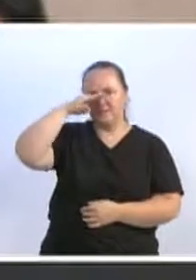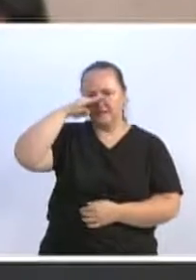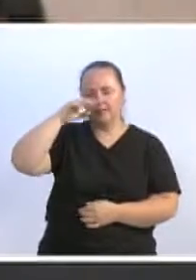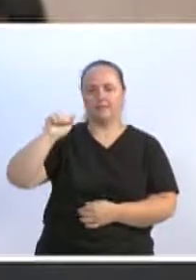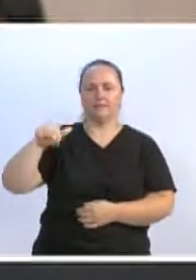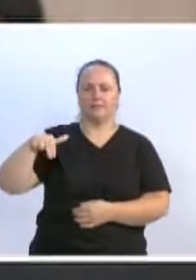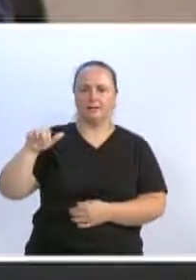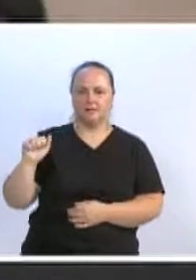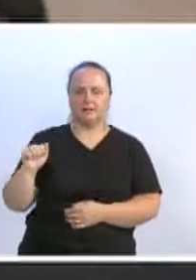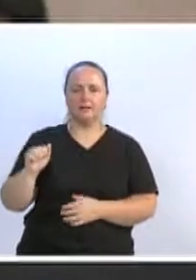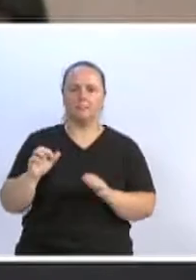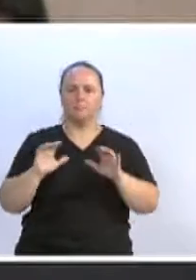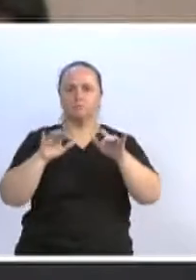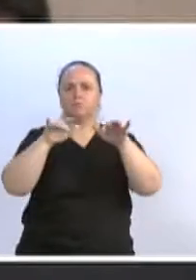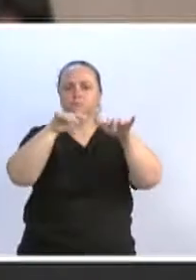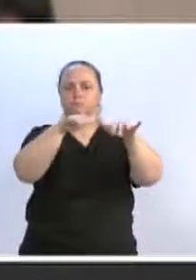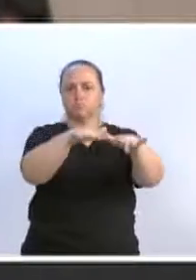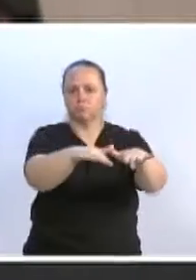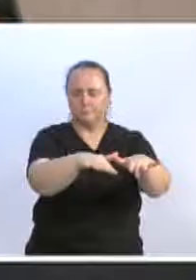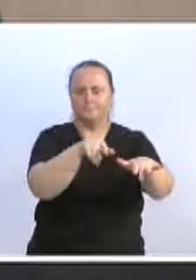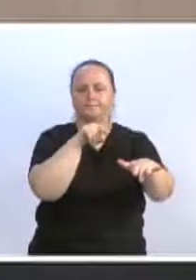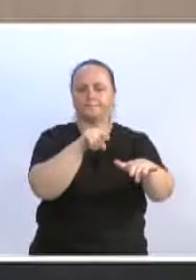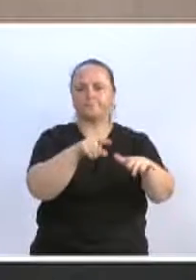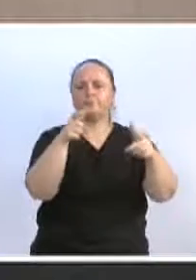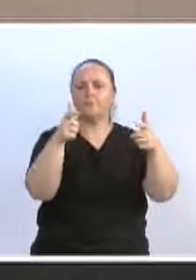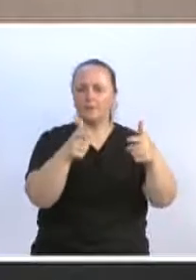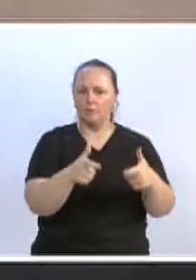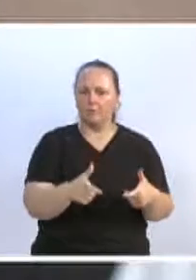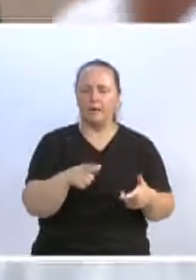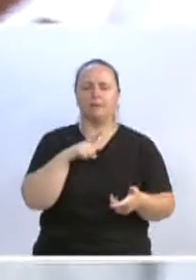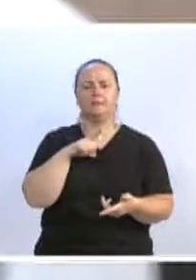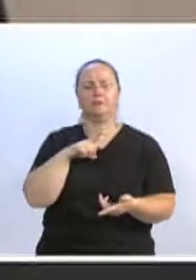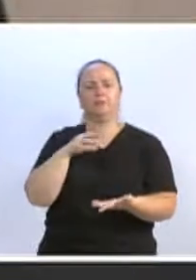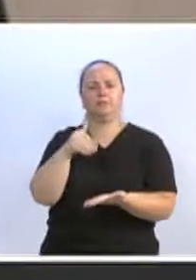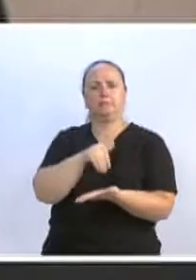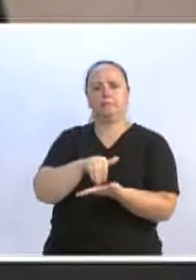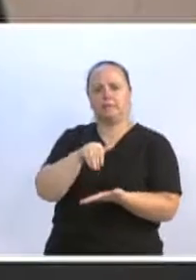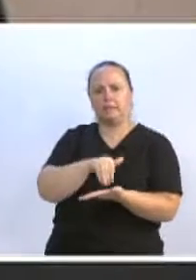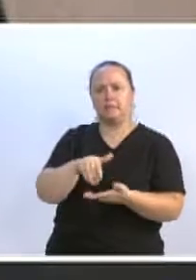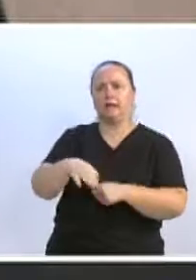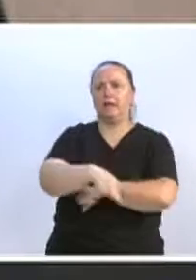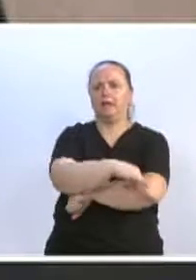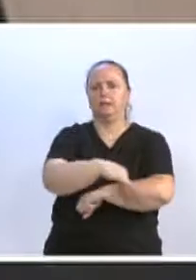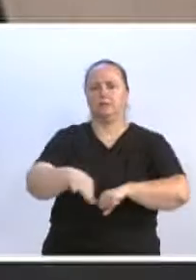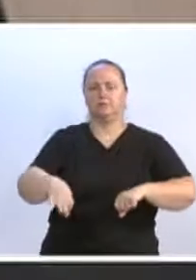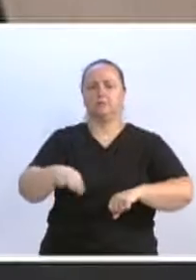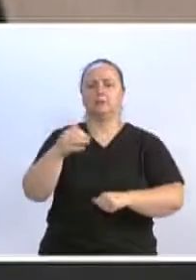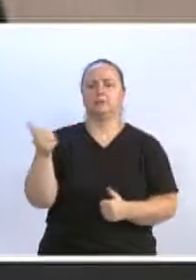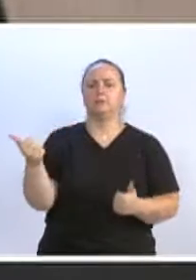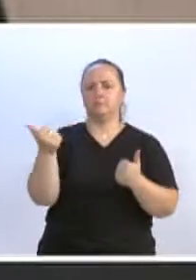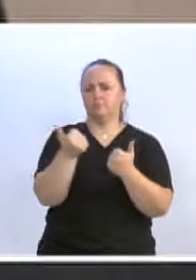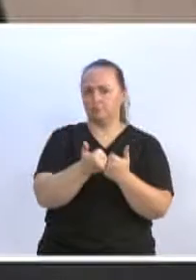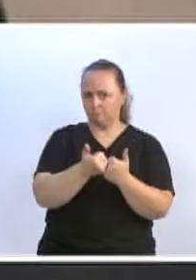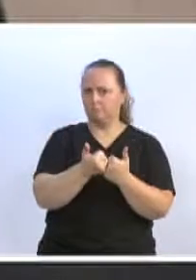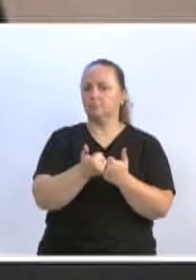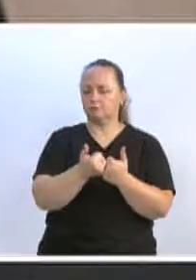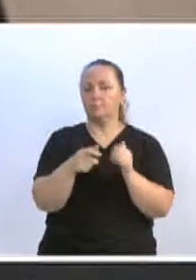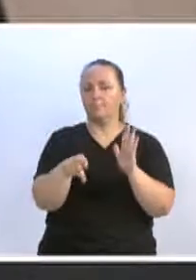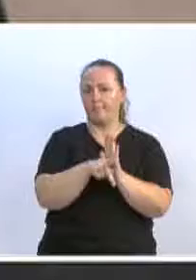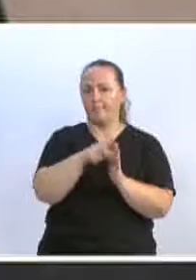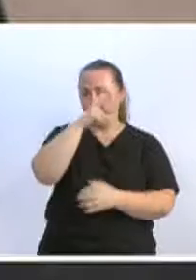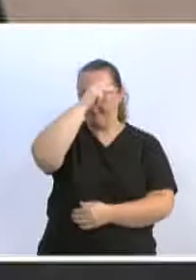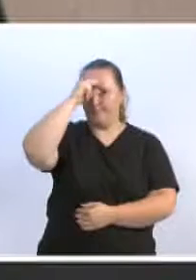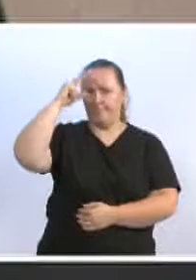bloco secretários e diretores e engenheiros da prefeitura e tínhamos solicitado